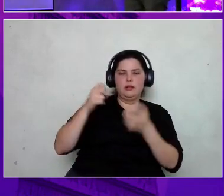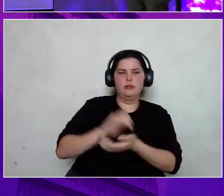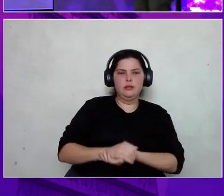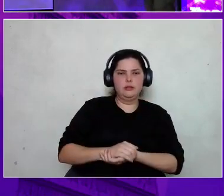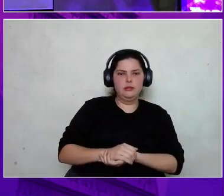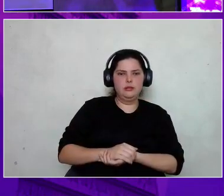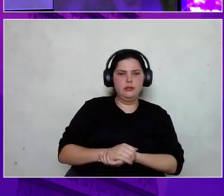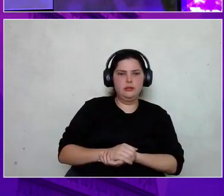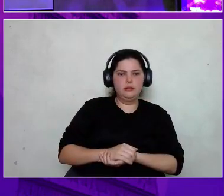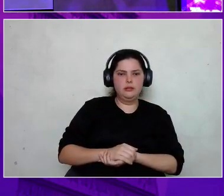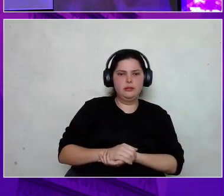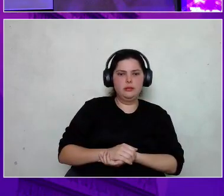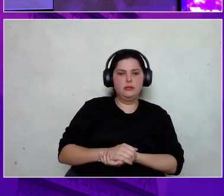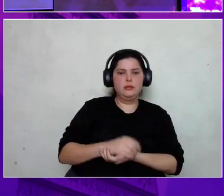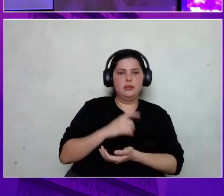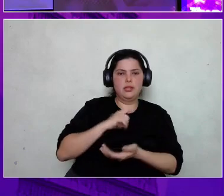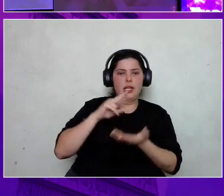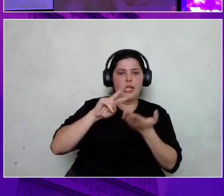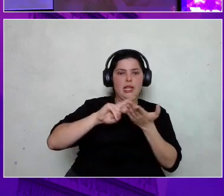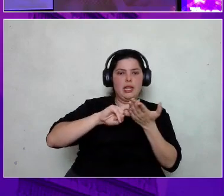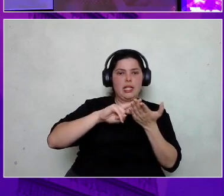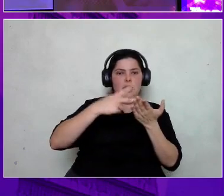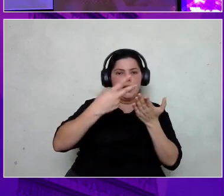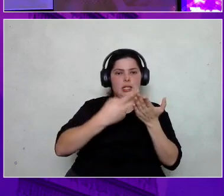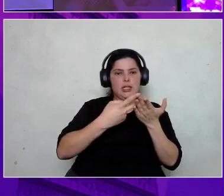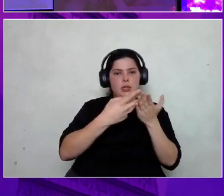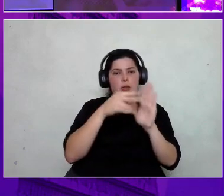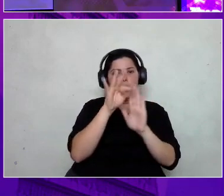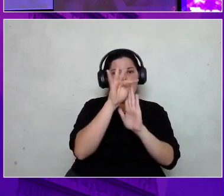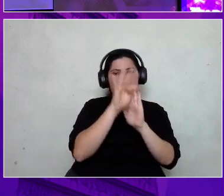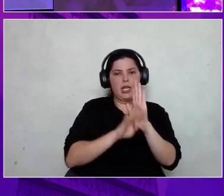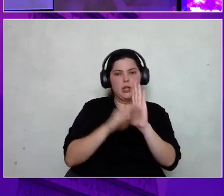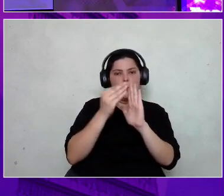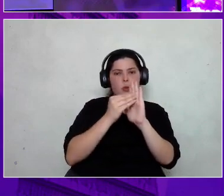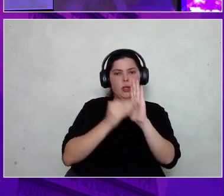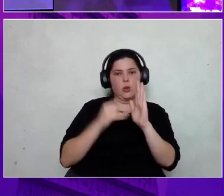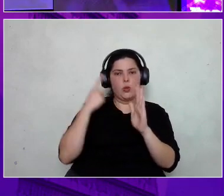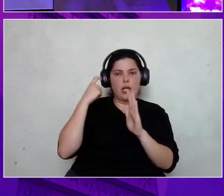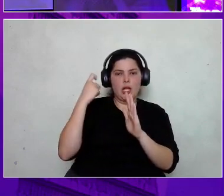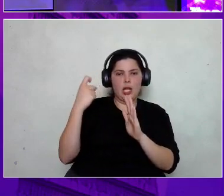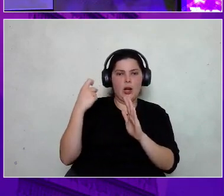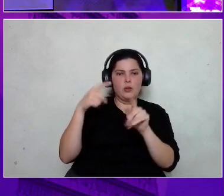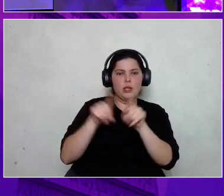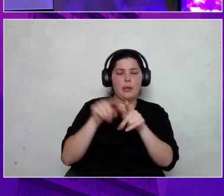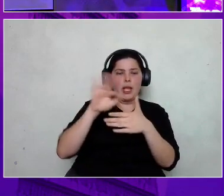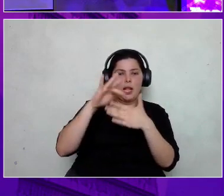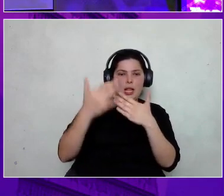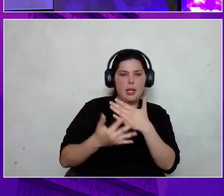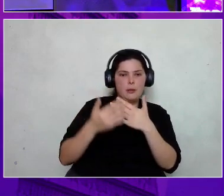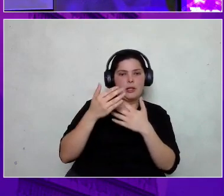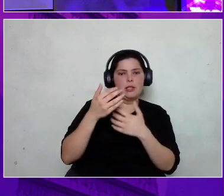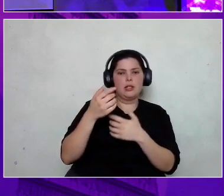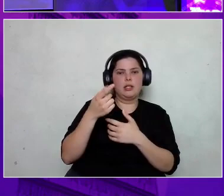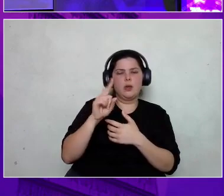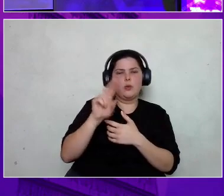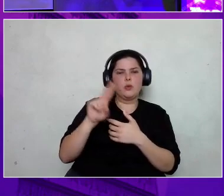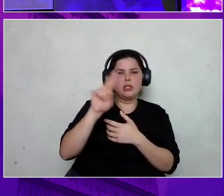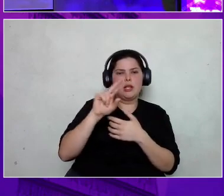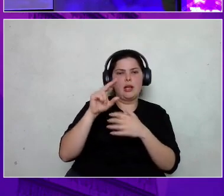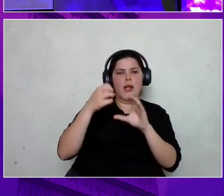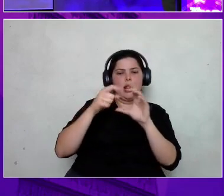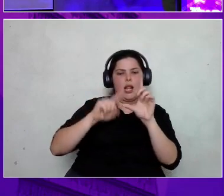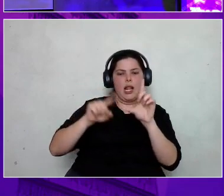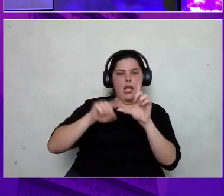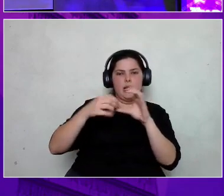Fornecer transcrição textual, conteúdo em áudio, libras, não utilizar apenas caracteres sensoriais, isso aqui é muito bacana, né?